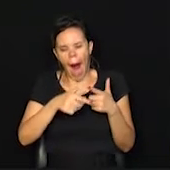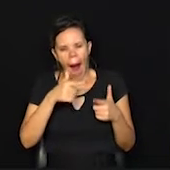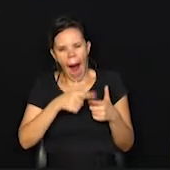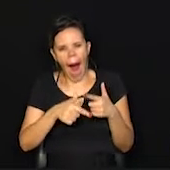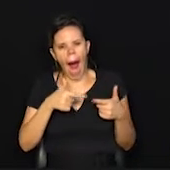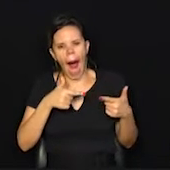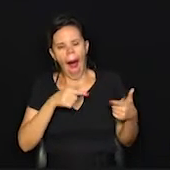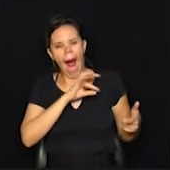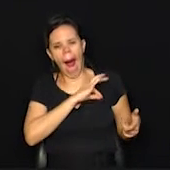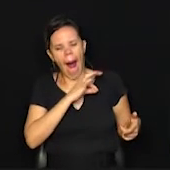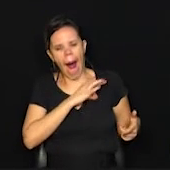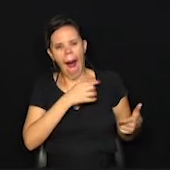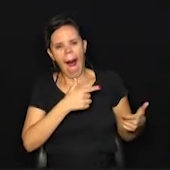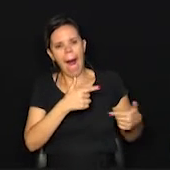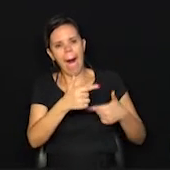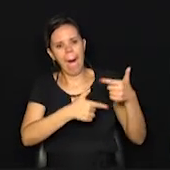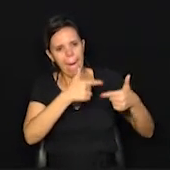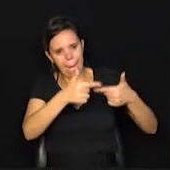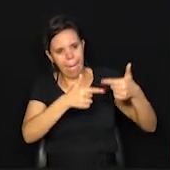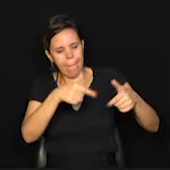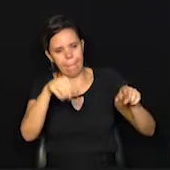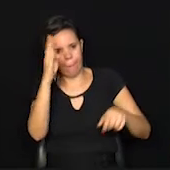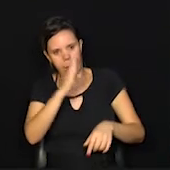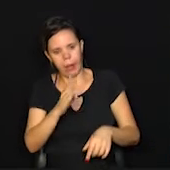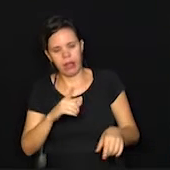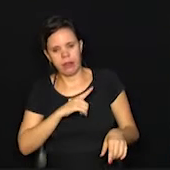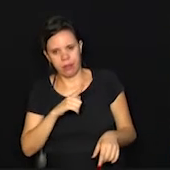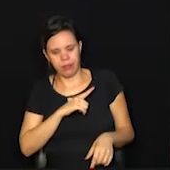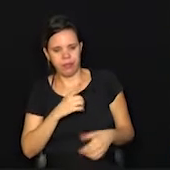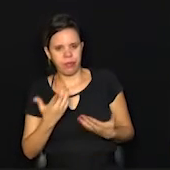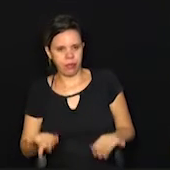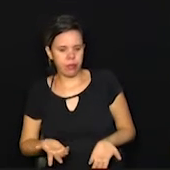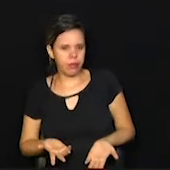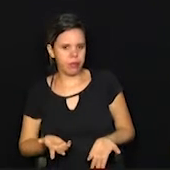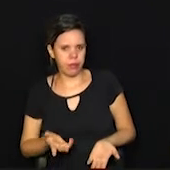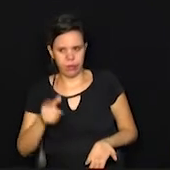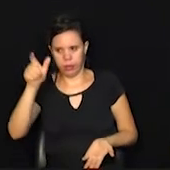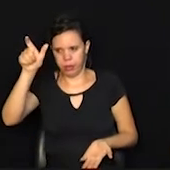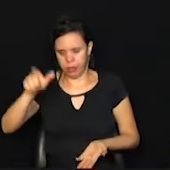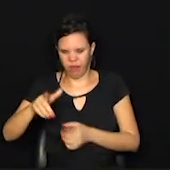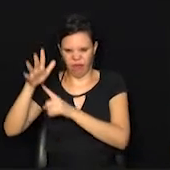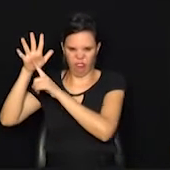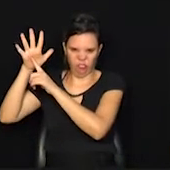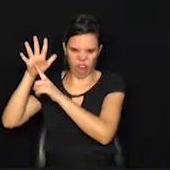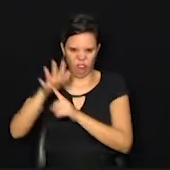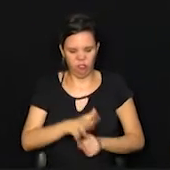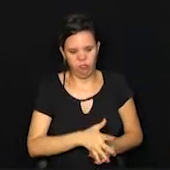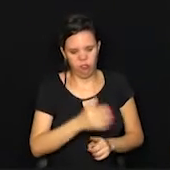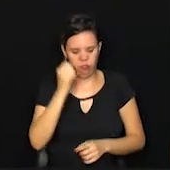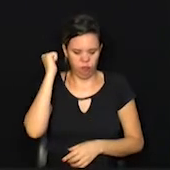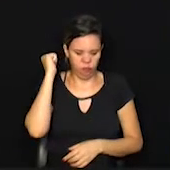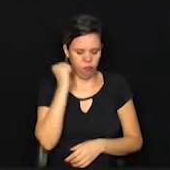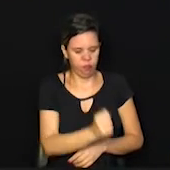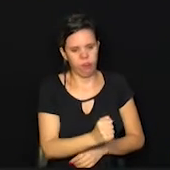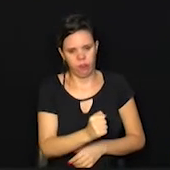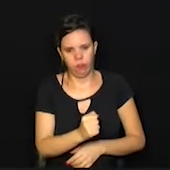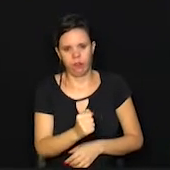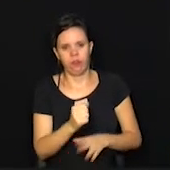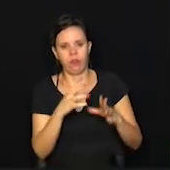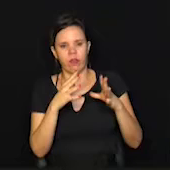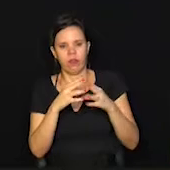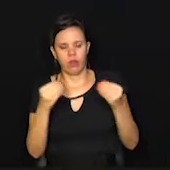as forças armadas que a gente tem hoje no Brasil é tem um problema pessoal com aqueles que torturaram que mataram que